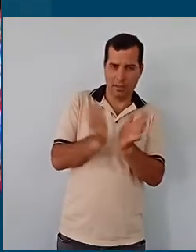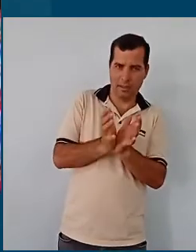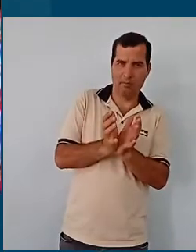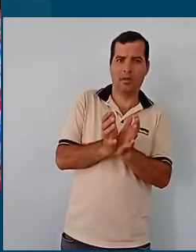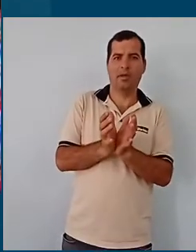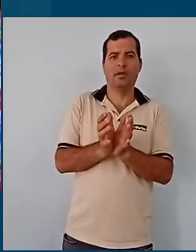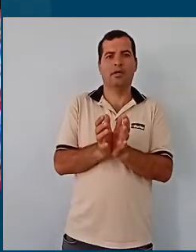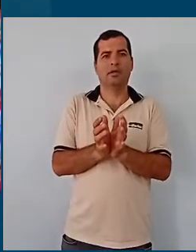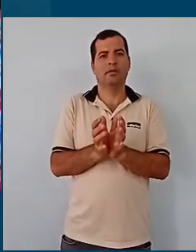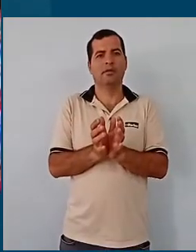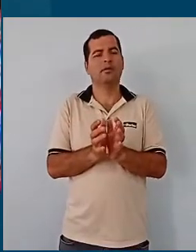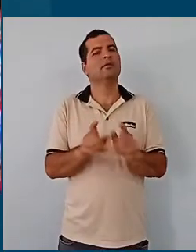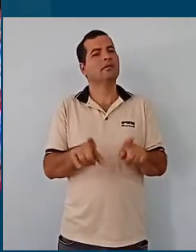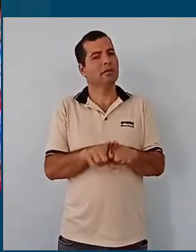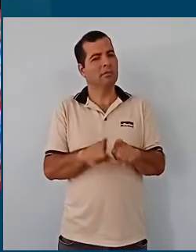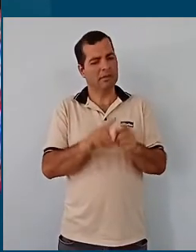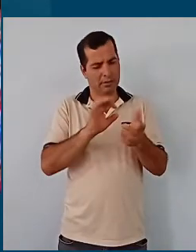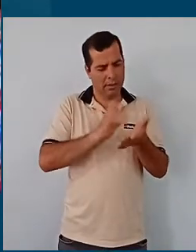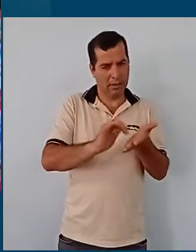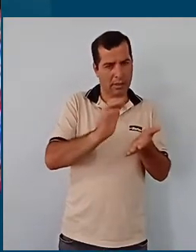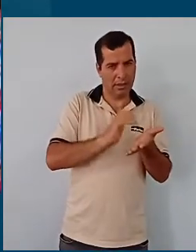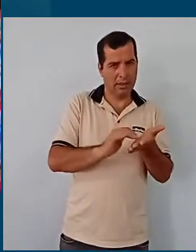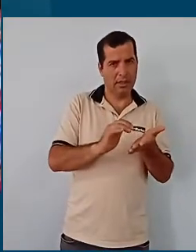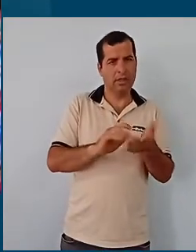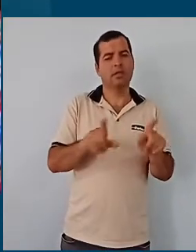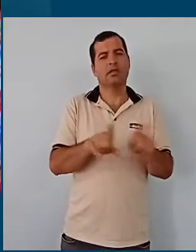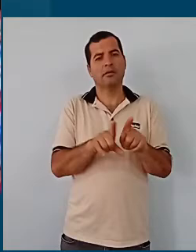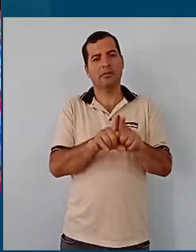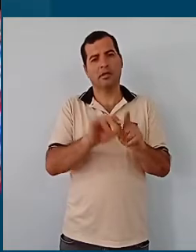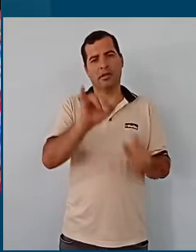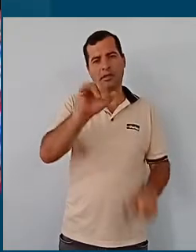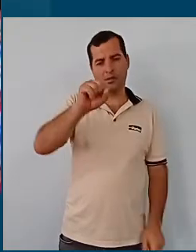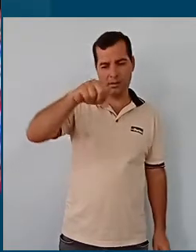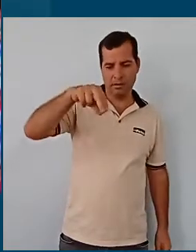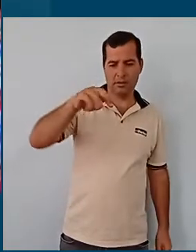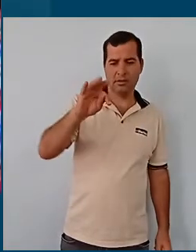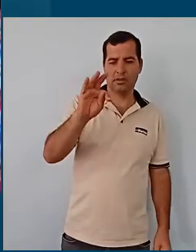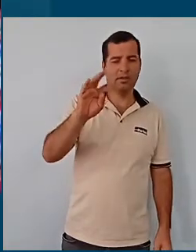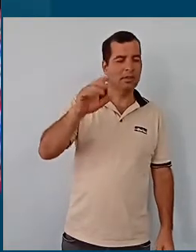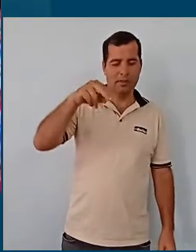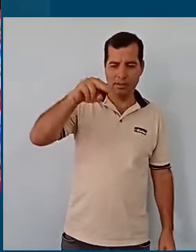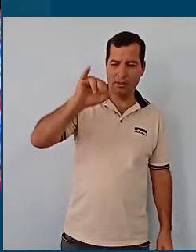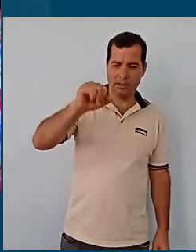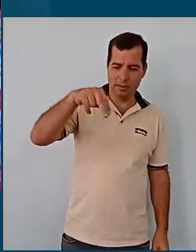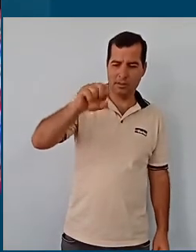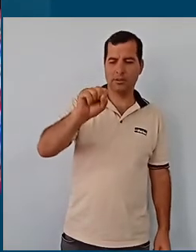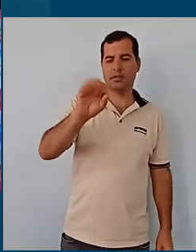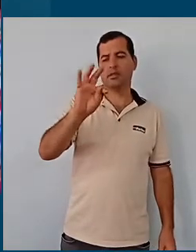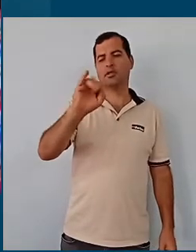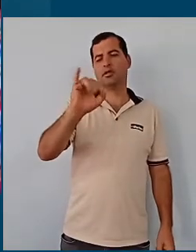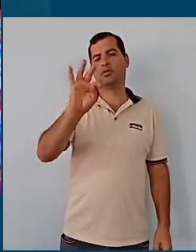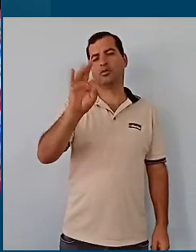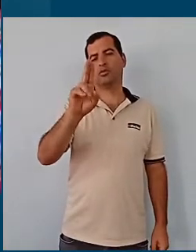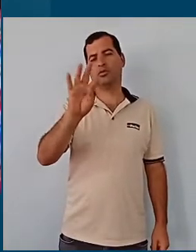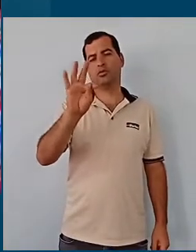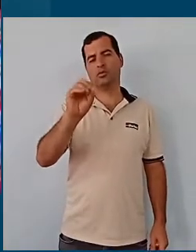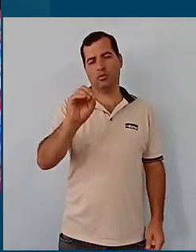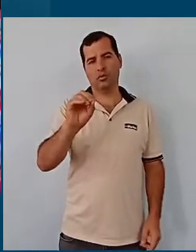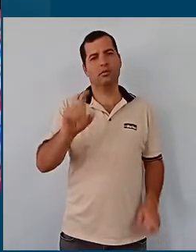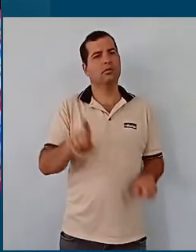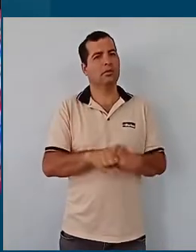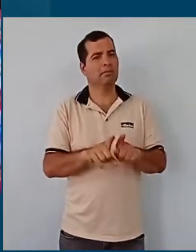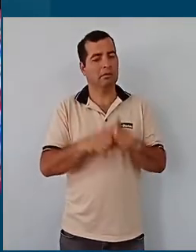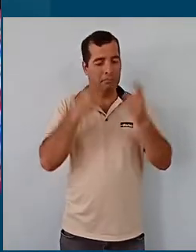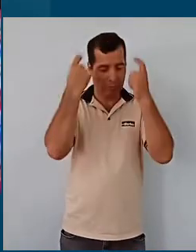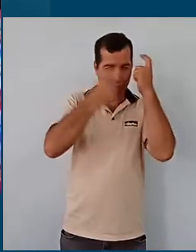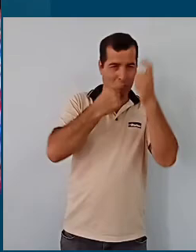do Instituto quanto da Secretaria, de pensar uma transição entre a educação infantil e os anos iniciais, sobretudo, né, o